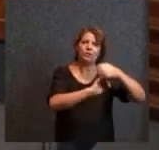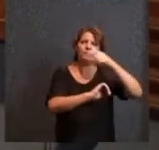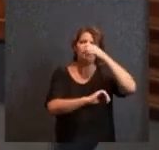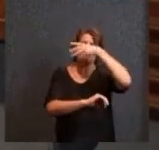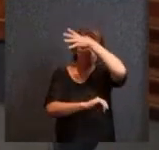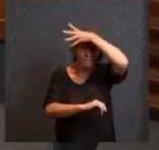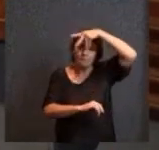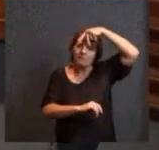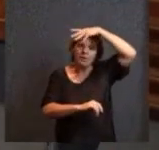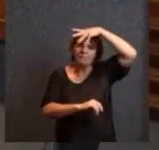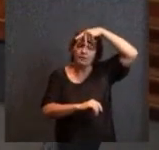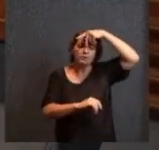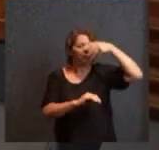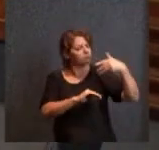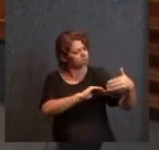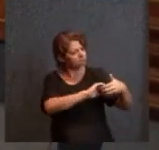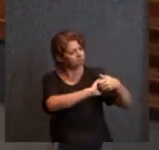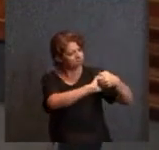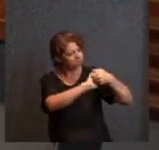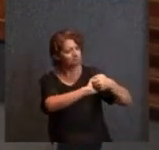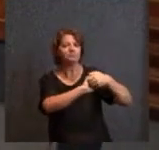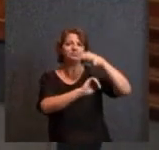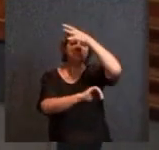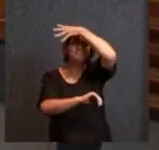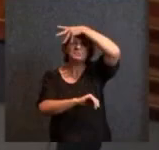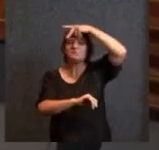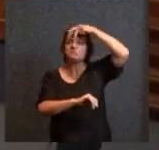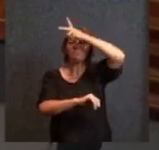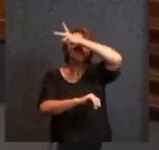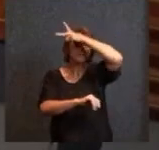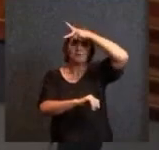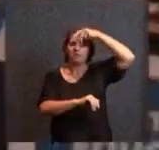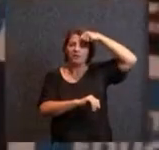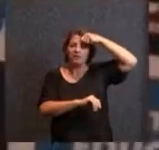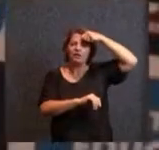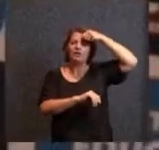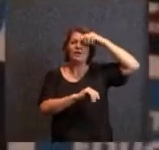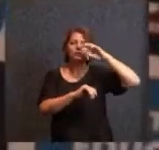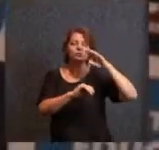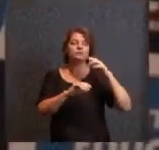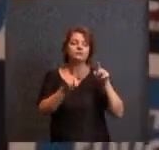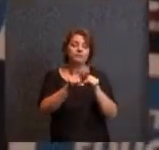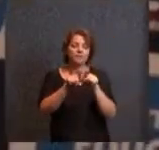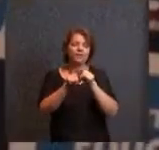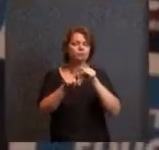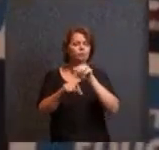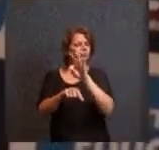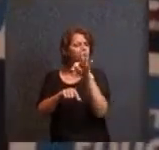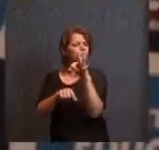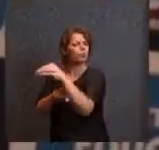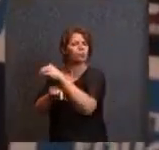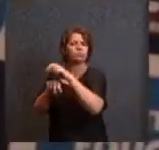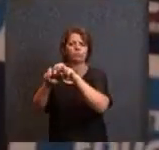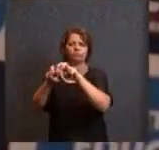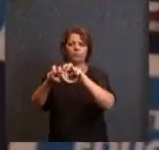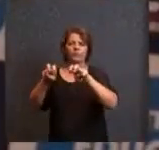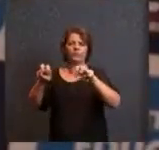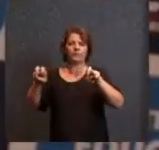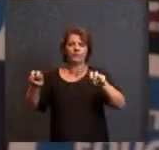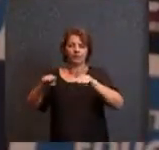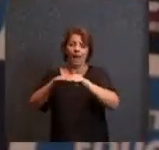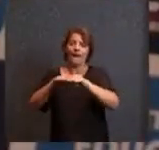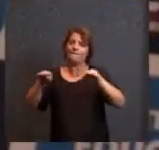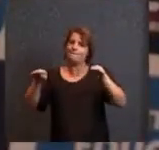Colbert Martins da Silva, eu saúdo todos que compõem essa mesa patronal